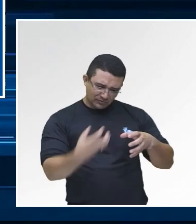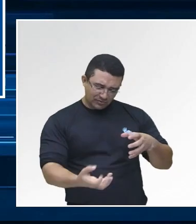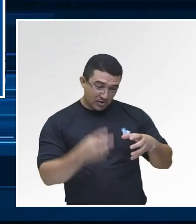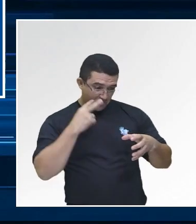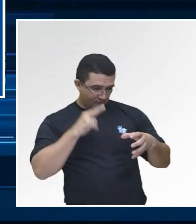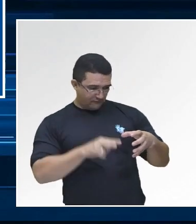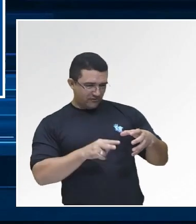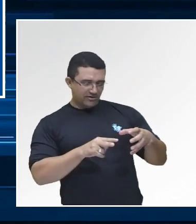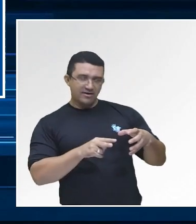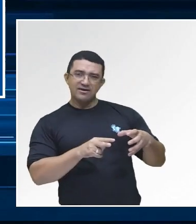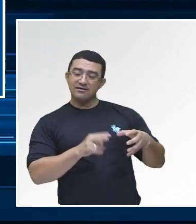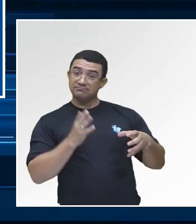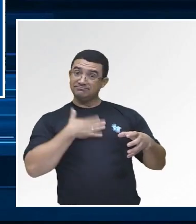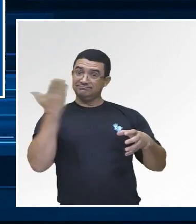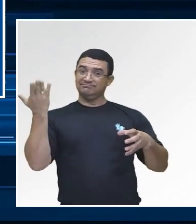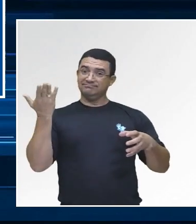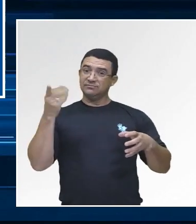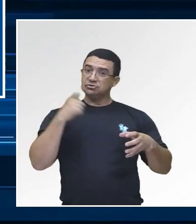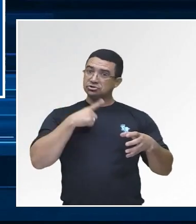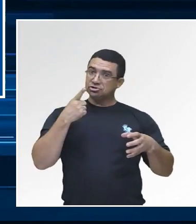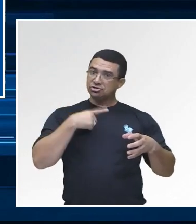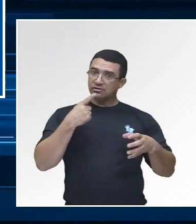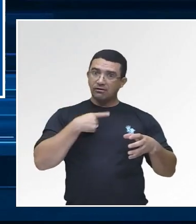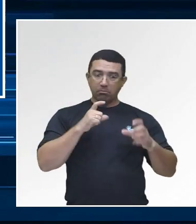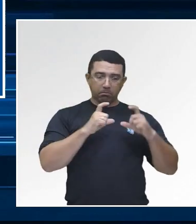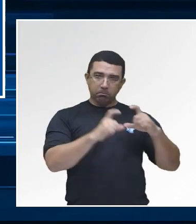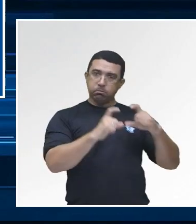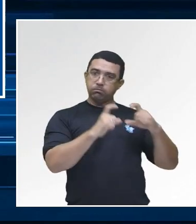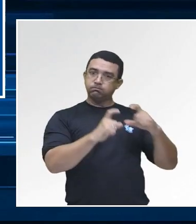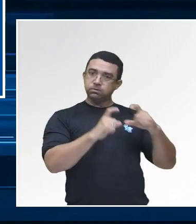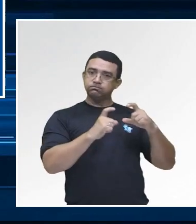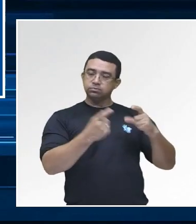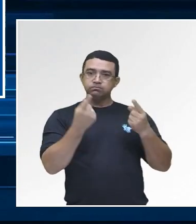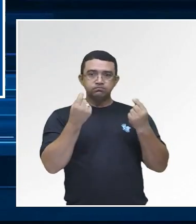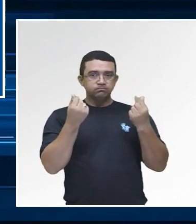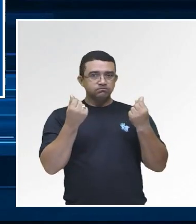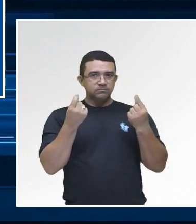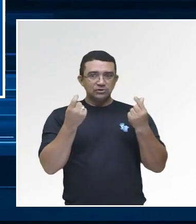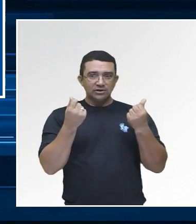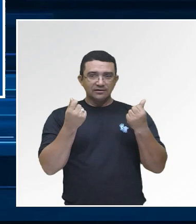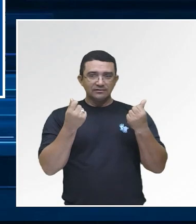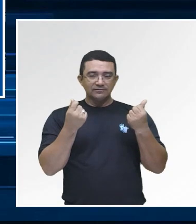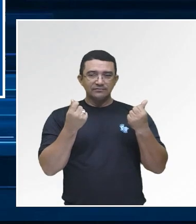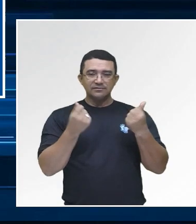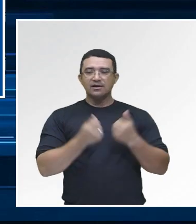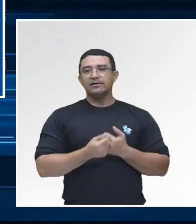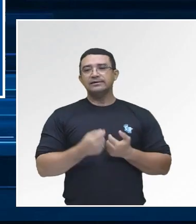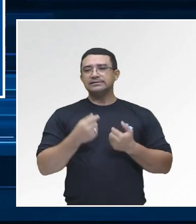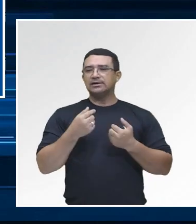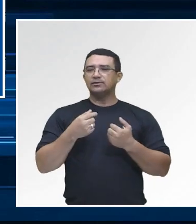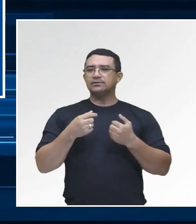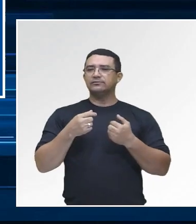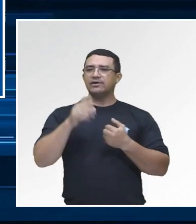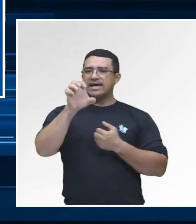surpreso, que lá havia uma grande quantia em dinheiro. Então, todos esses verbos, eu estava,